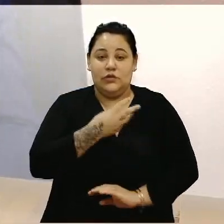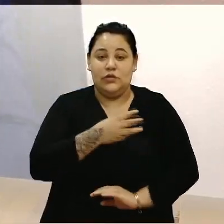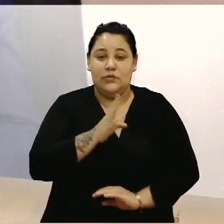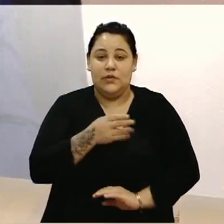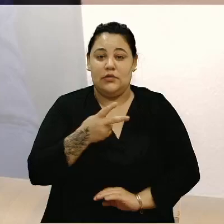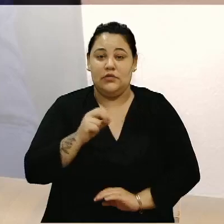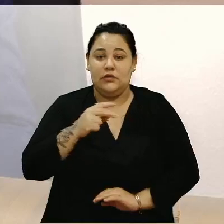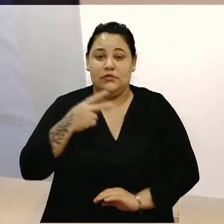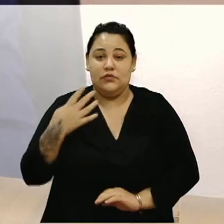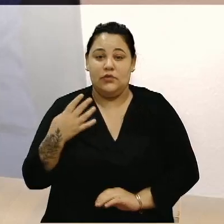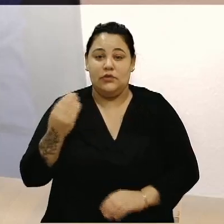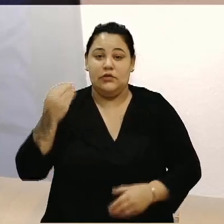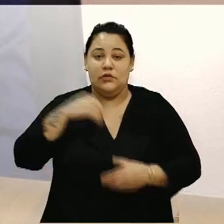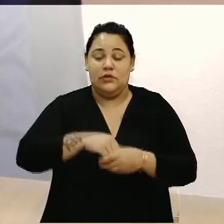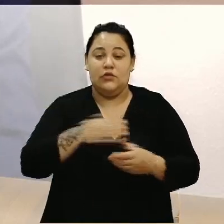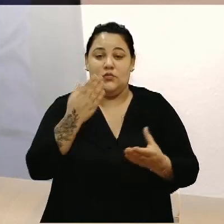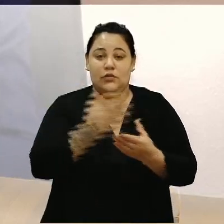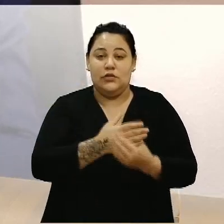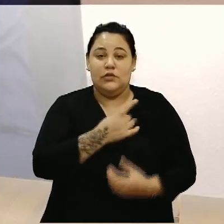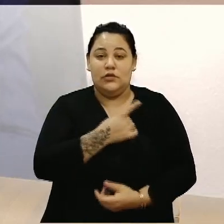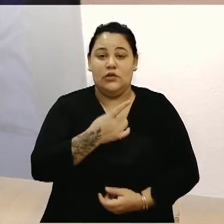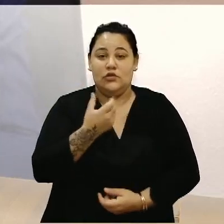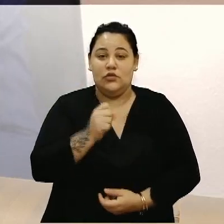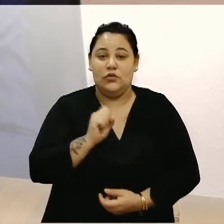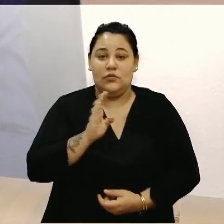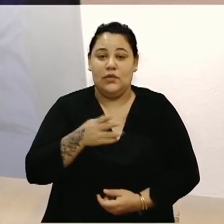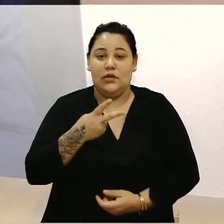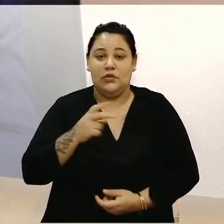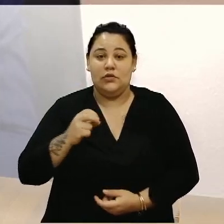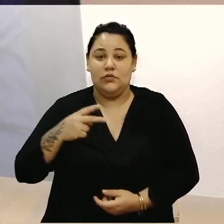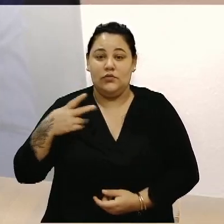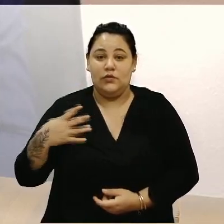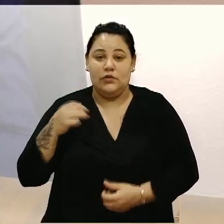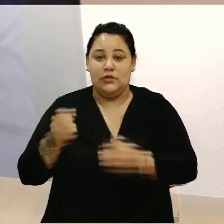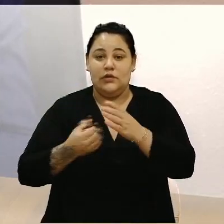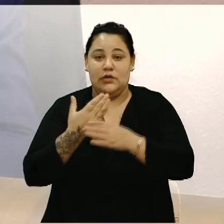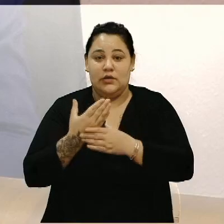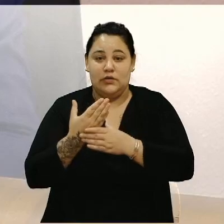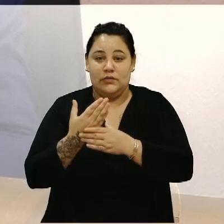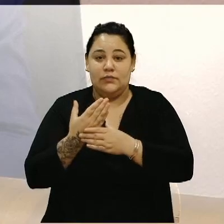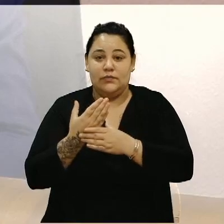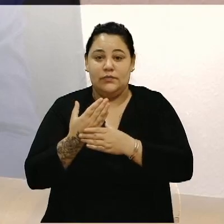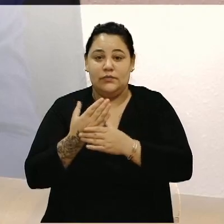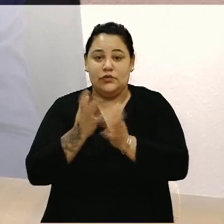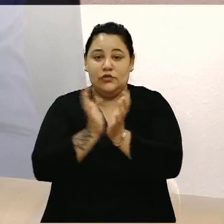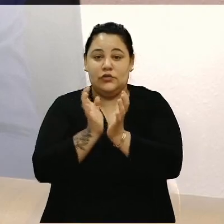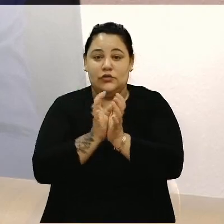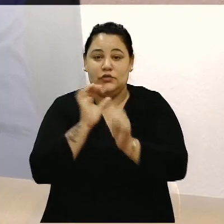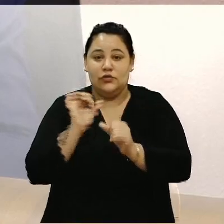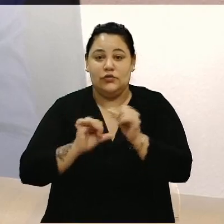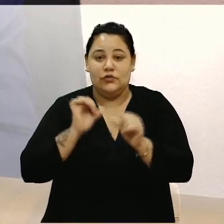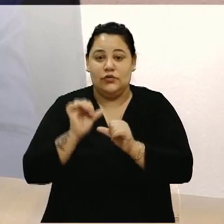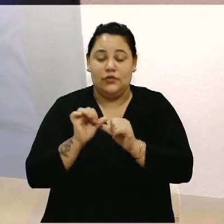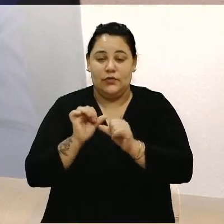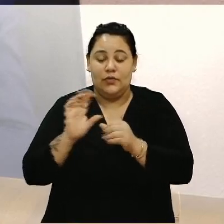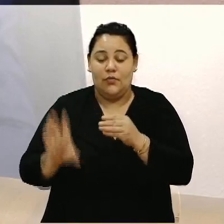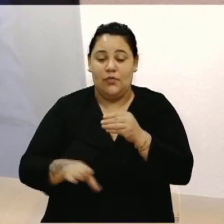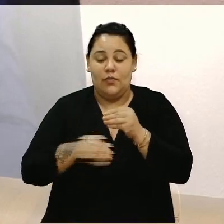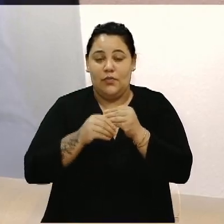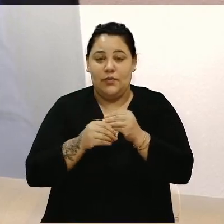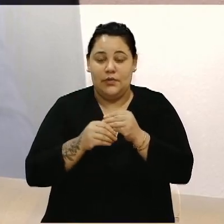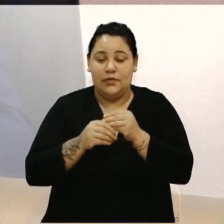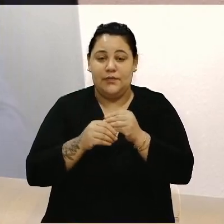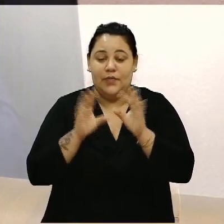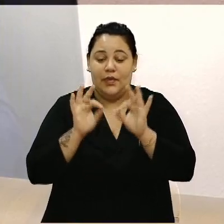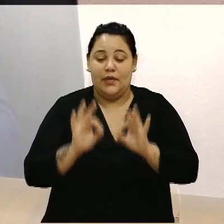3/2024, contido no processo número 118/2024, de autoria coletiva, que altera e acresce dispositivos da resolução